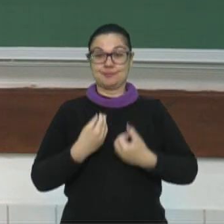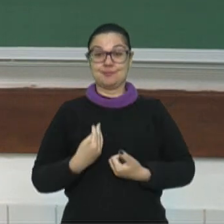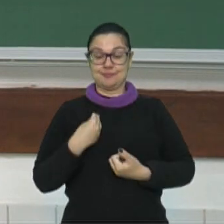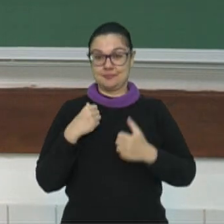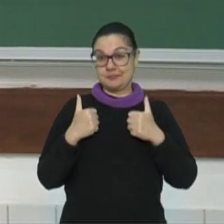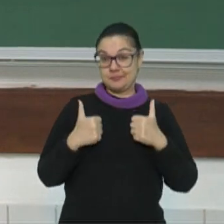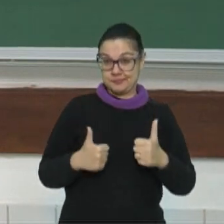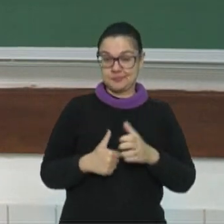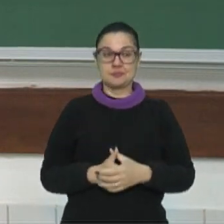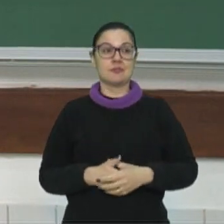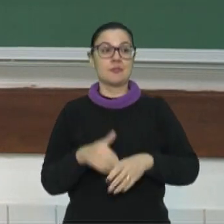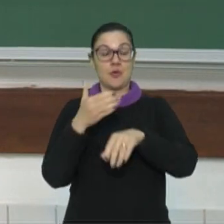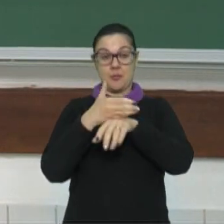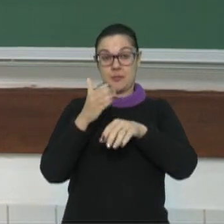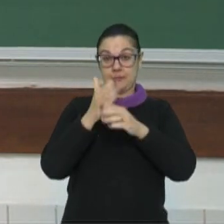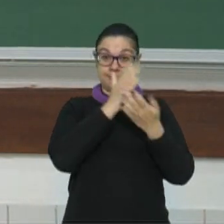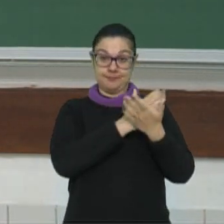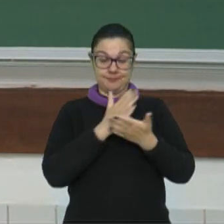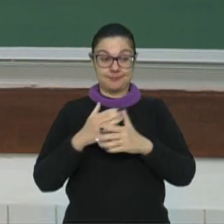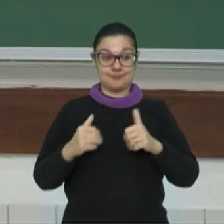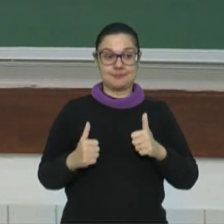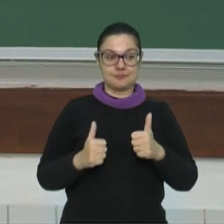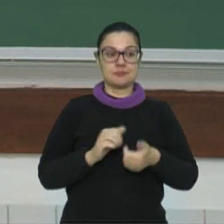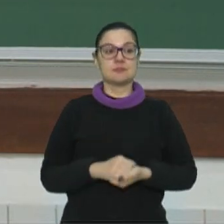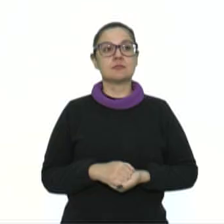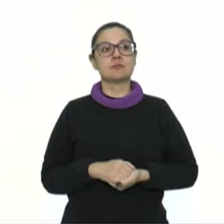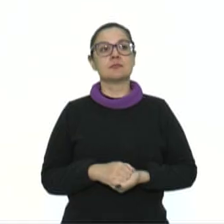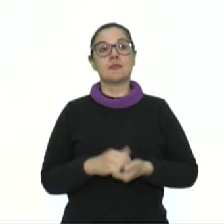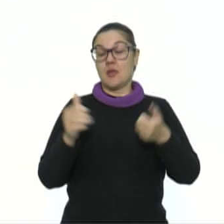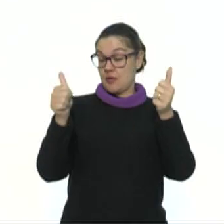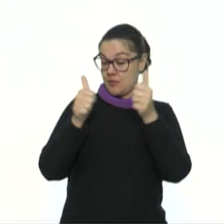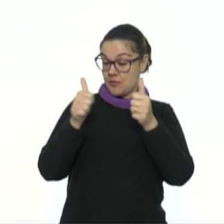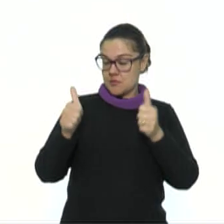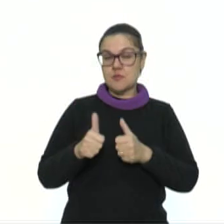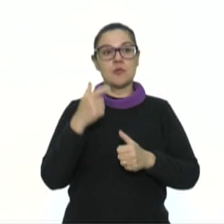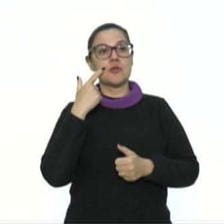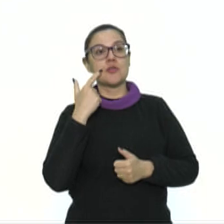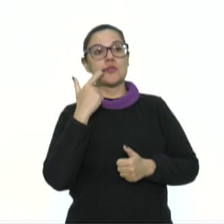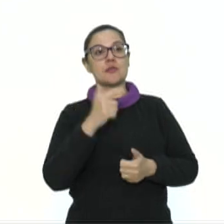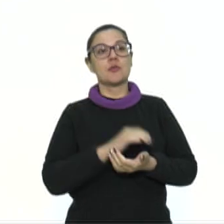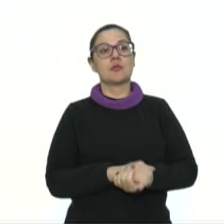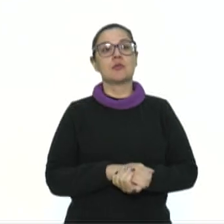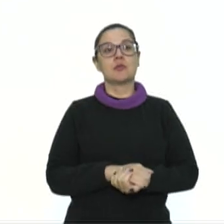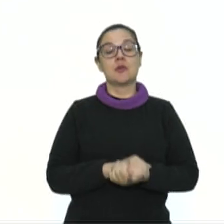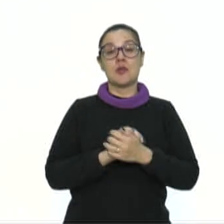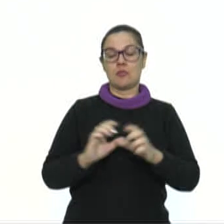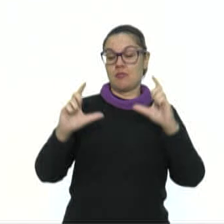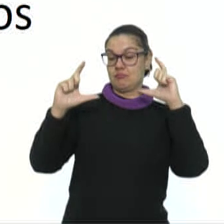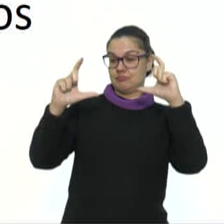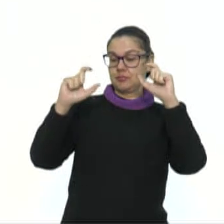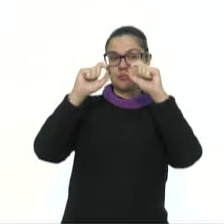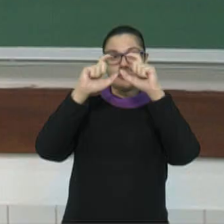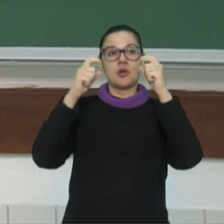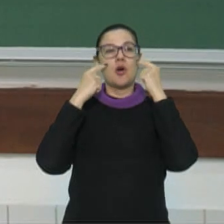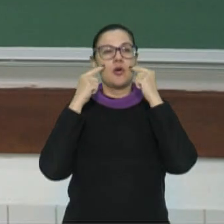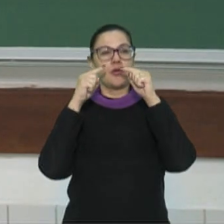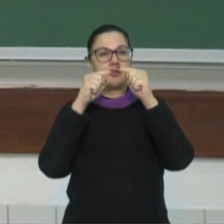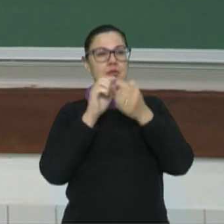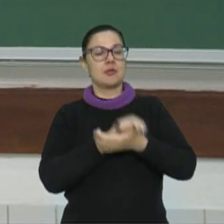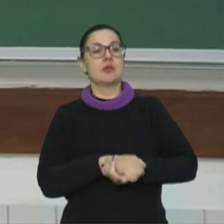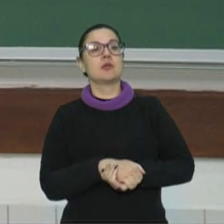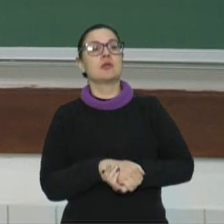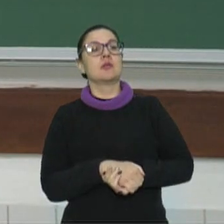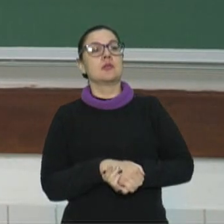né, numa prática aí diária. Vamos lá. Estrutura da reportagem, a gente viu que tem uma seção em destaque. Vou voltar aí, a gente vai